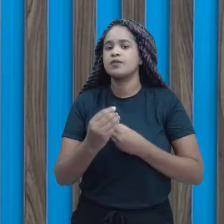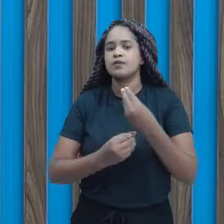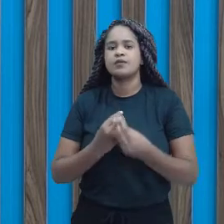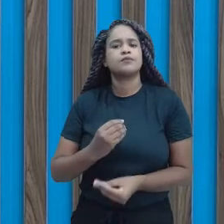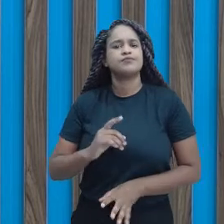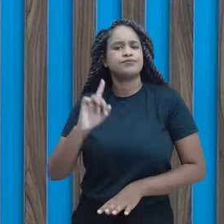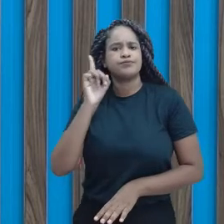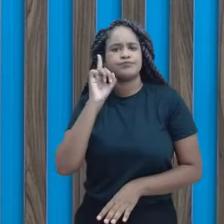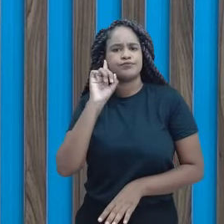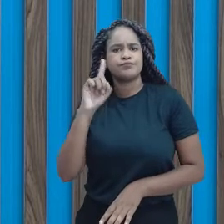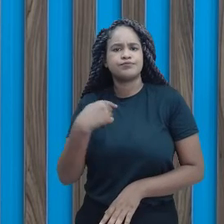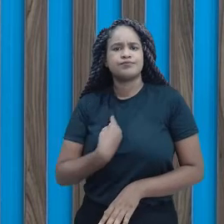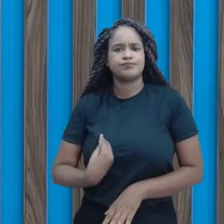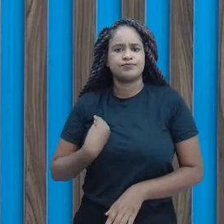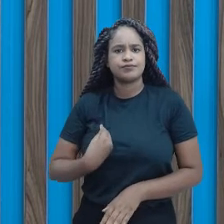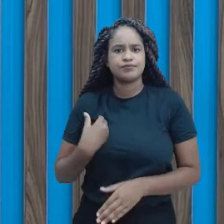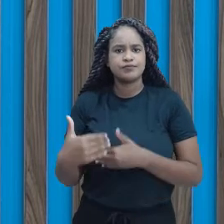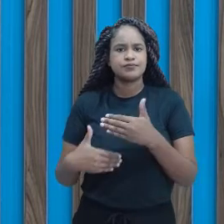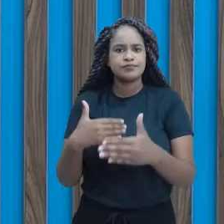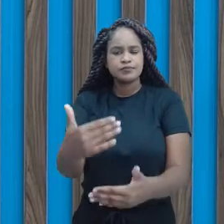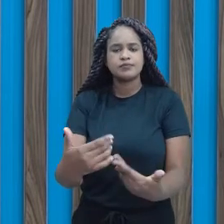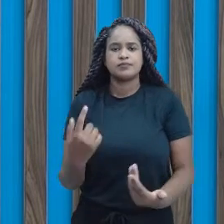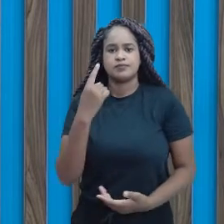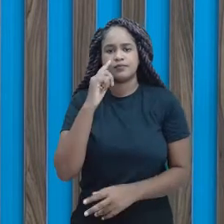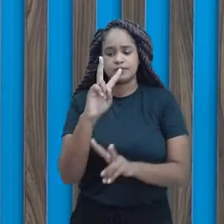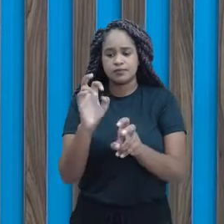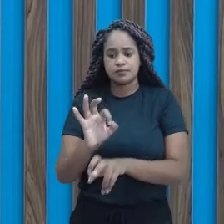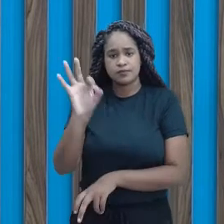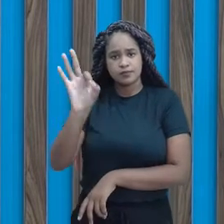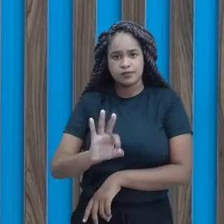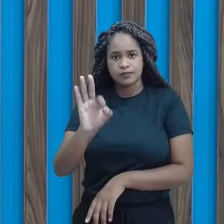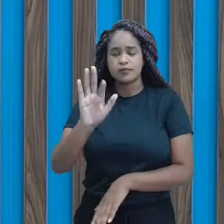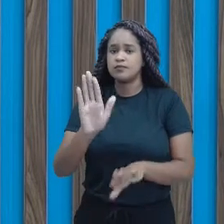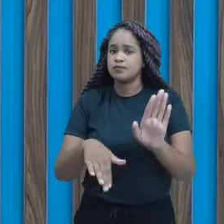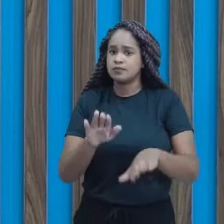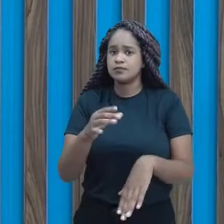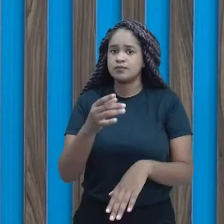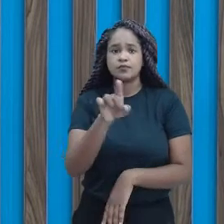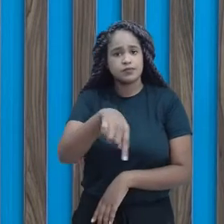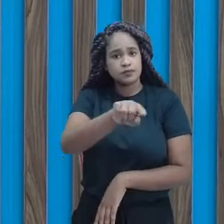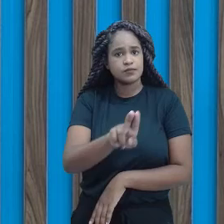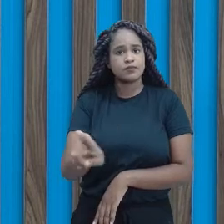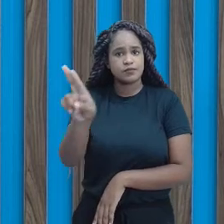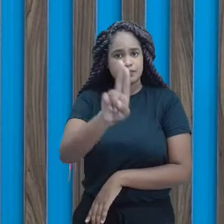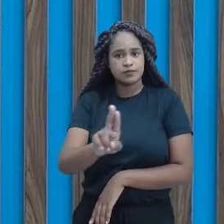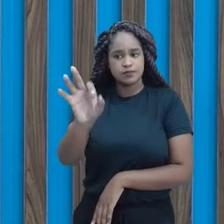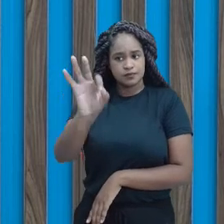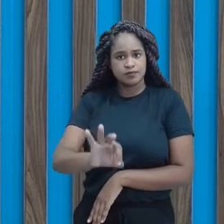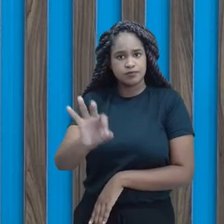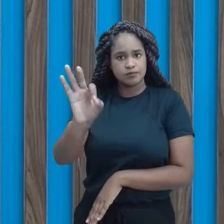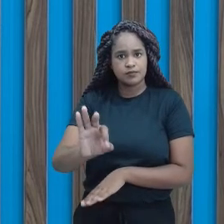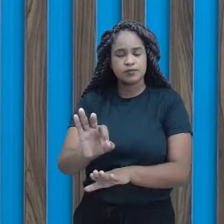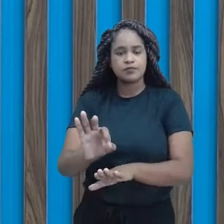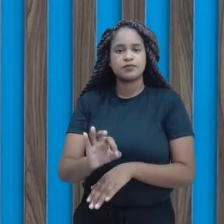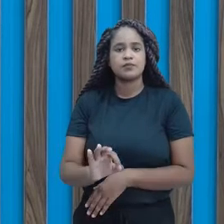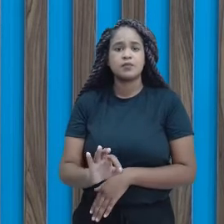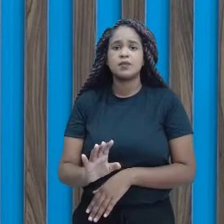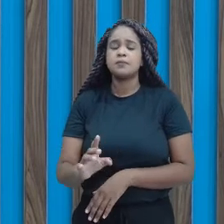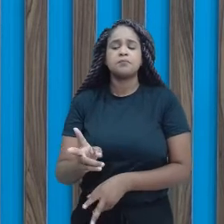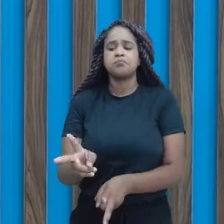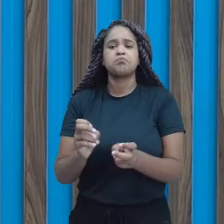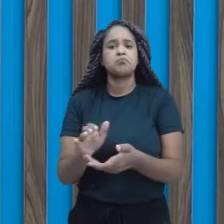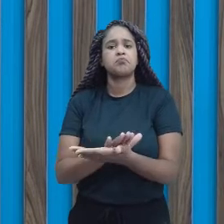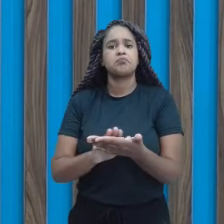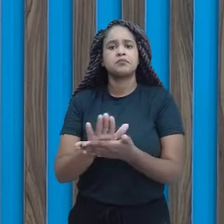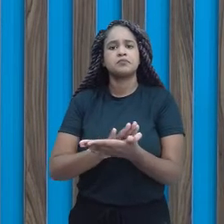dia, né? Essa questão aí da porcentagem, muitas vezes você utiliza essa porcentagem, tá? Mas não